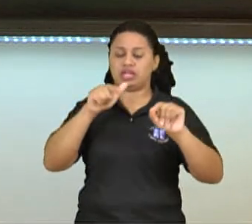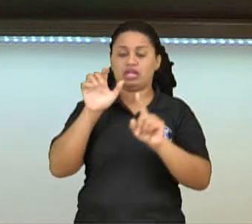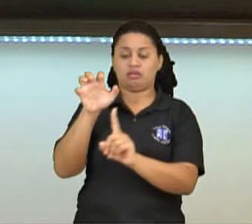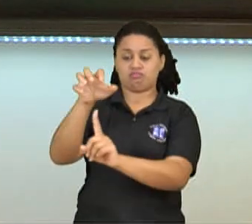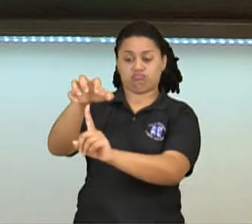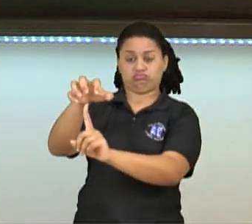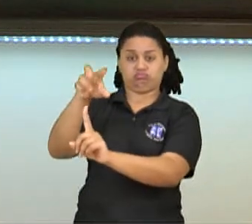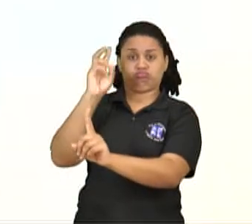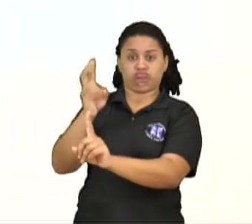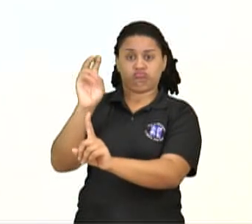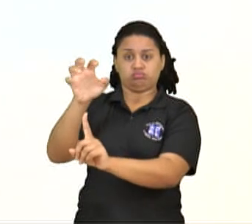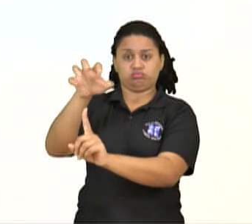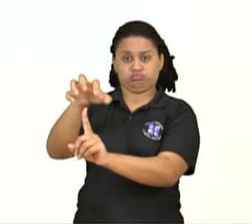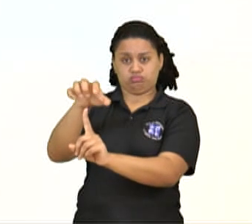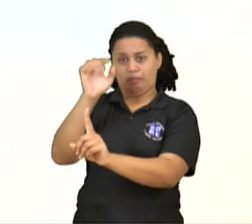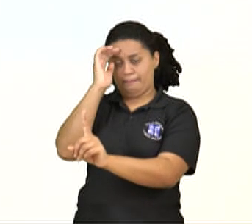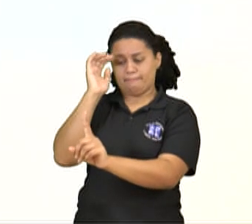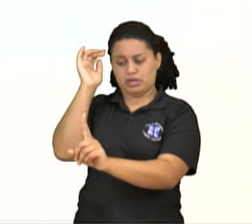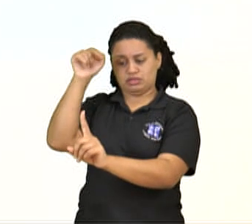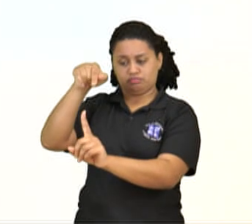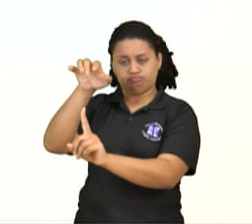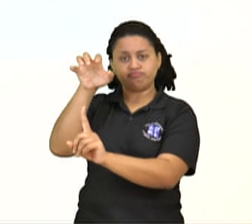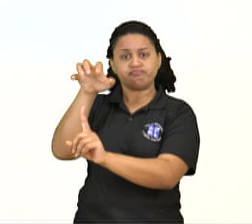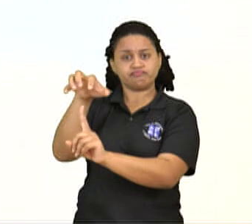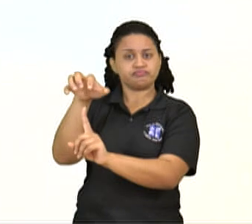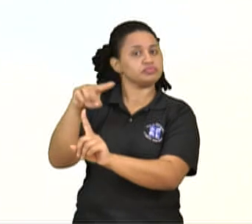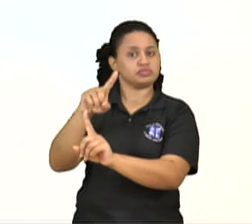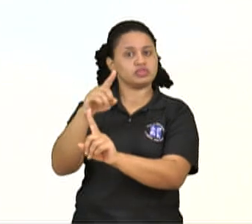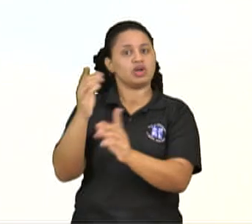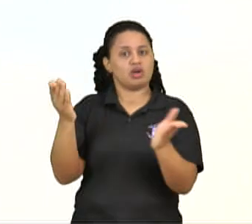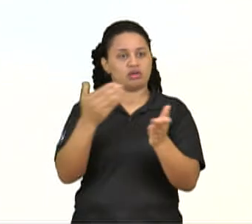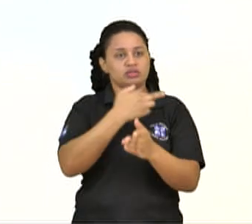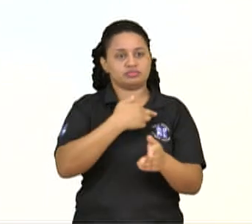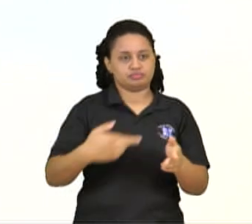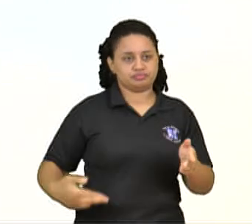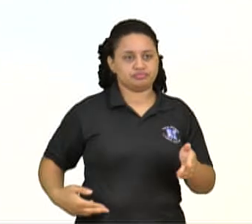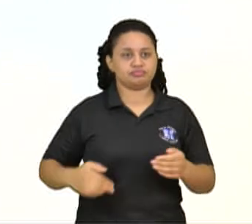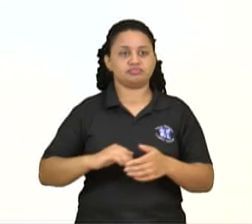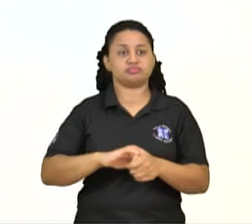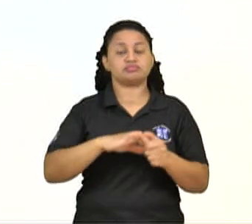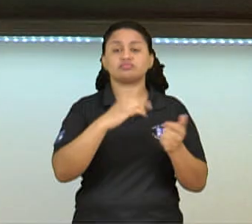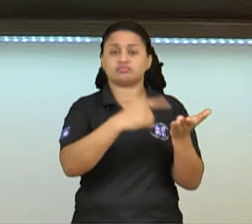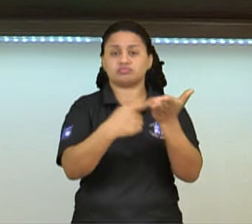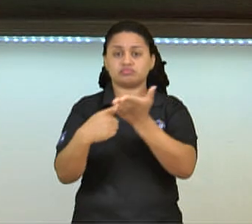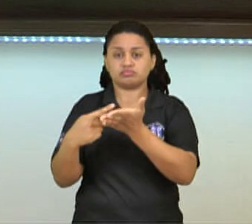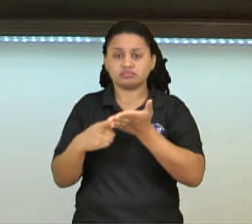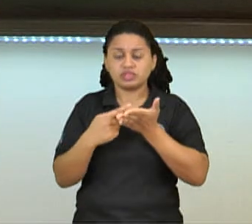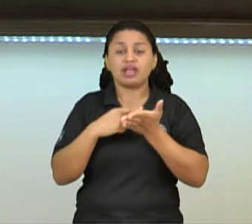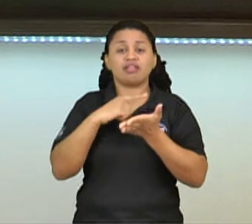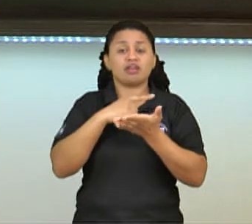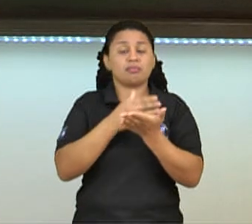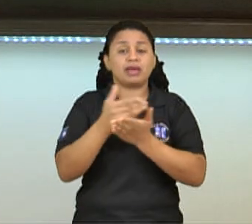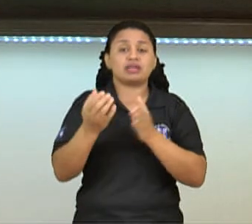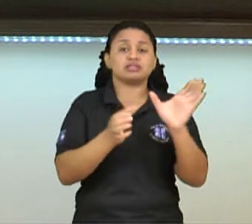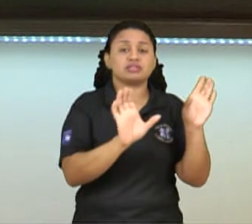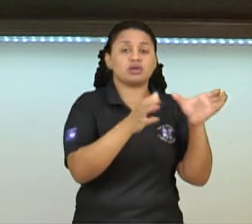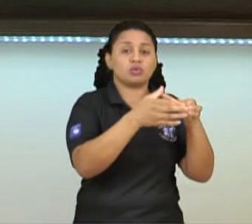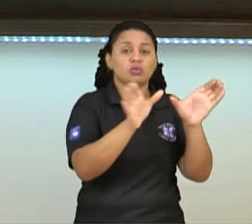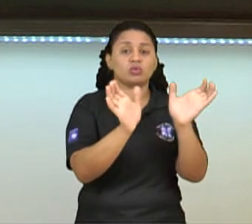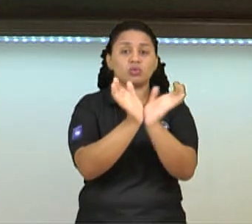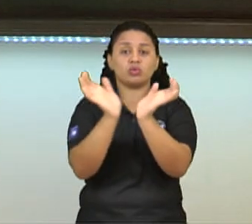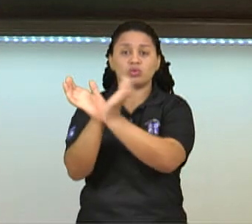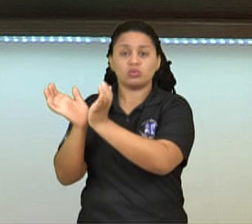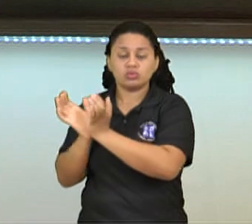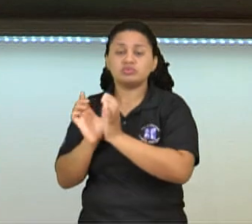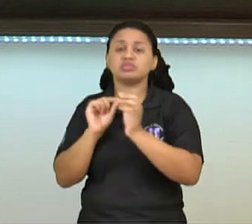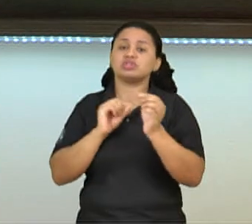absolutista. Dentro dessa convenção vão surgir grupos que eles vão começar a se defrontar, porque eles têm ideias diferentes e